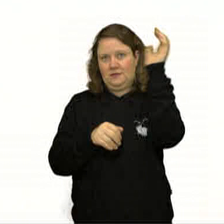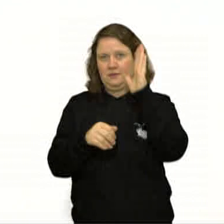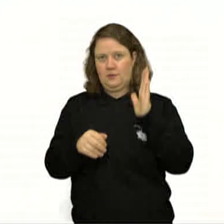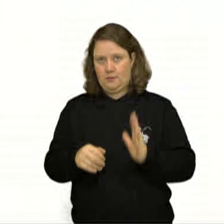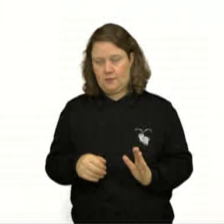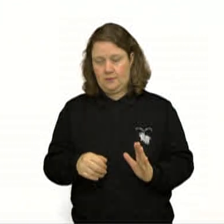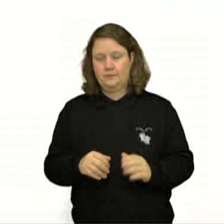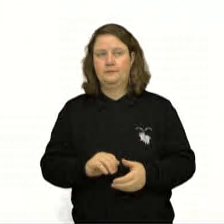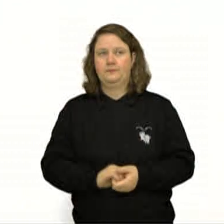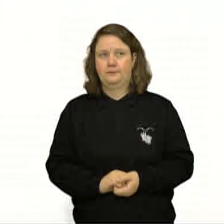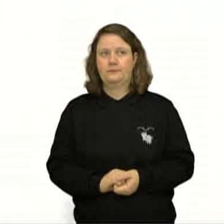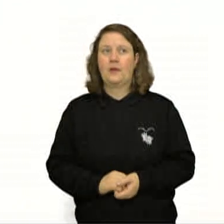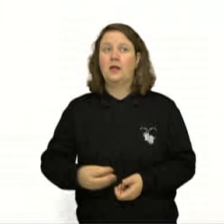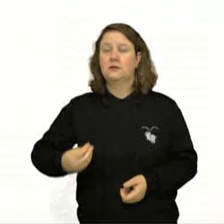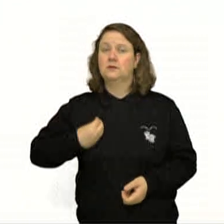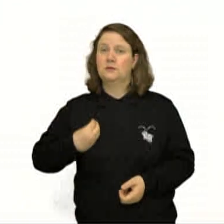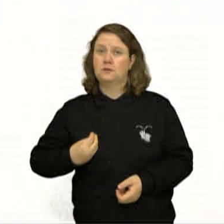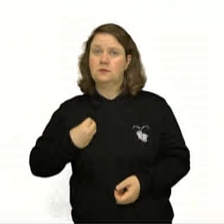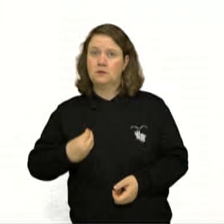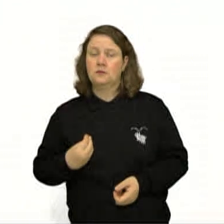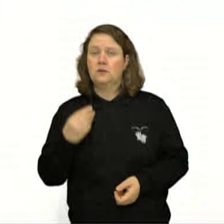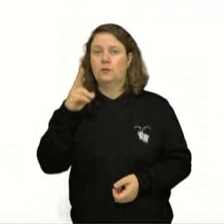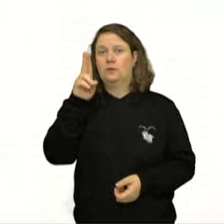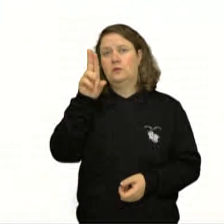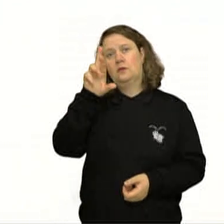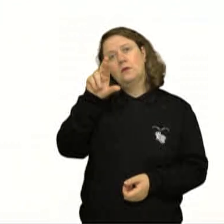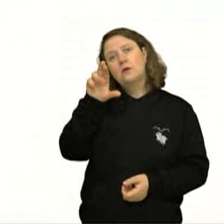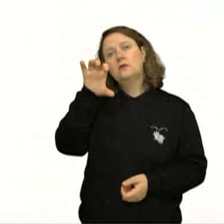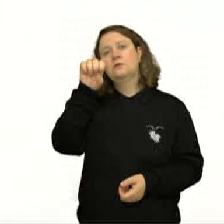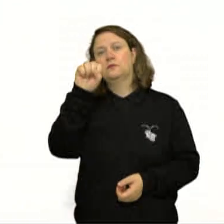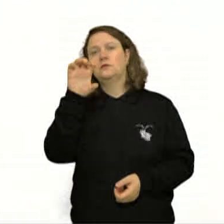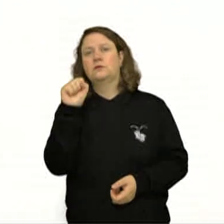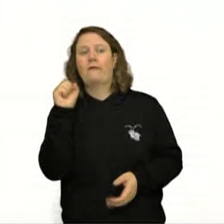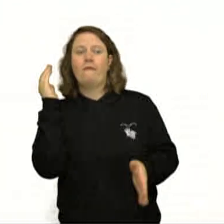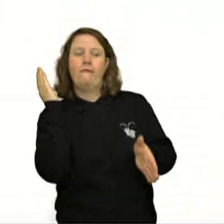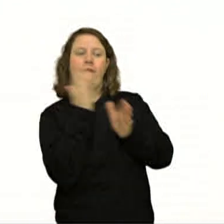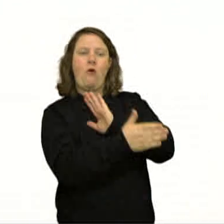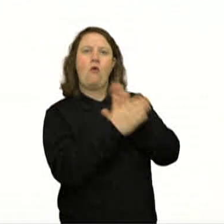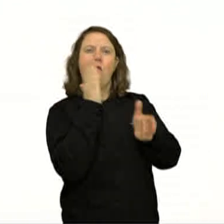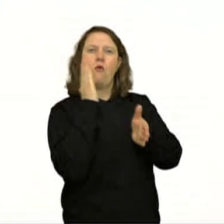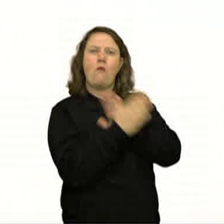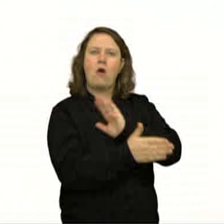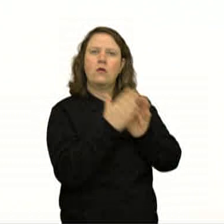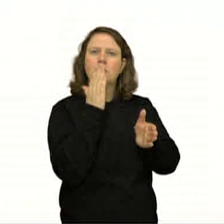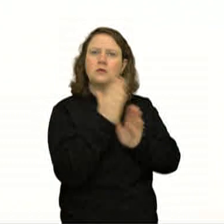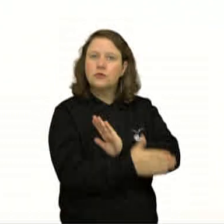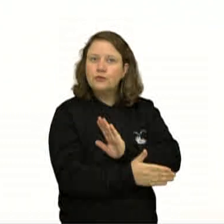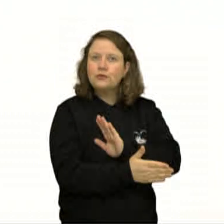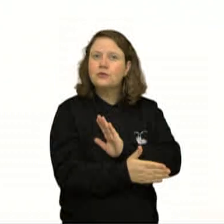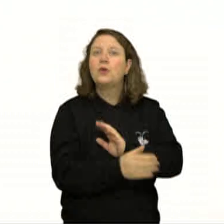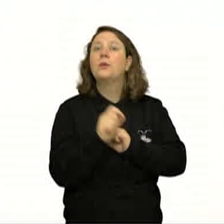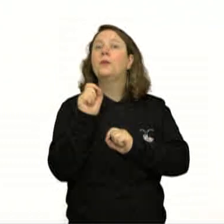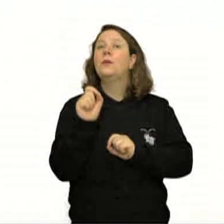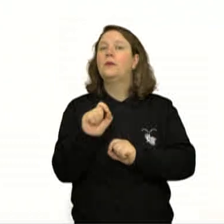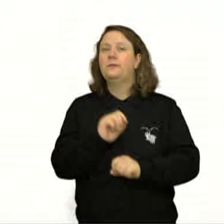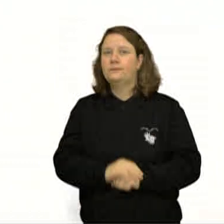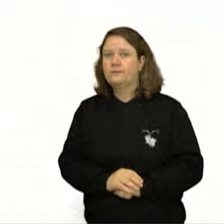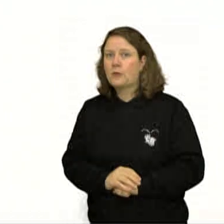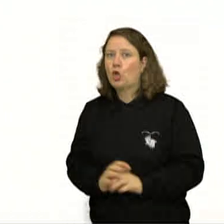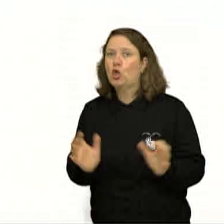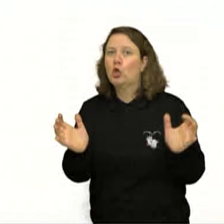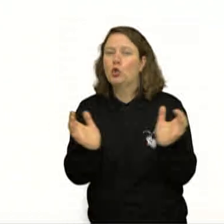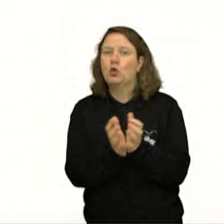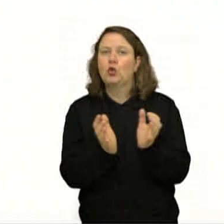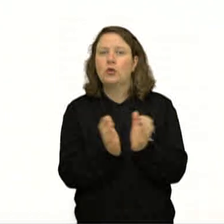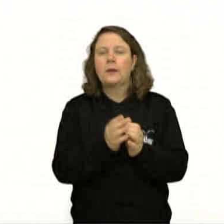colônia viviam na União Soviética, em terras soviéticas, e fugiram do processo de coletivização das terras levado a cabo por Stalin